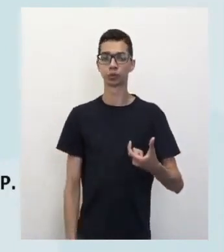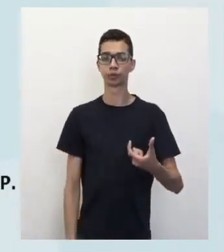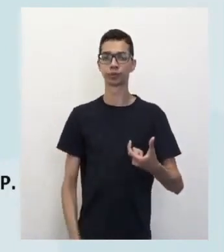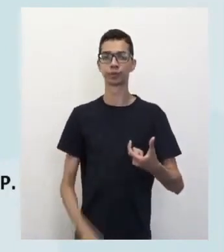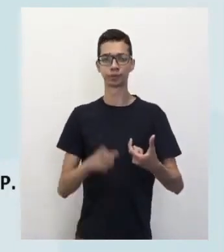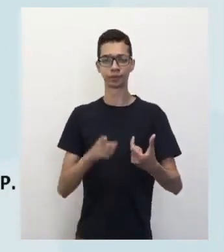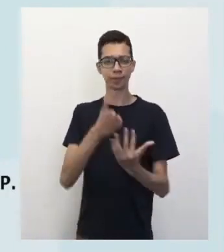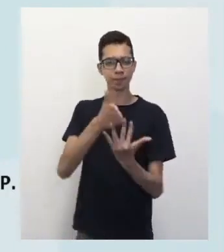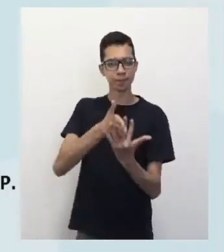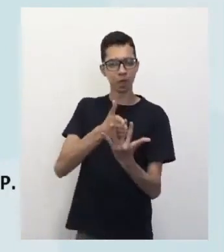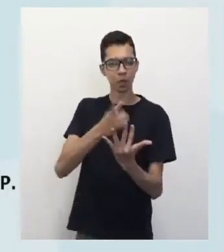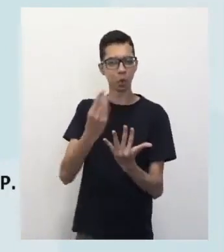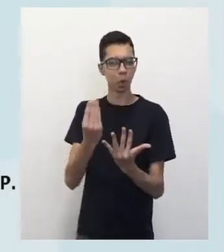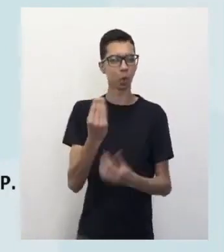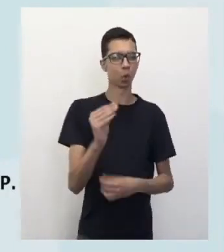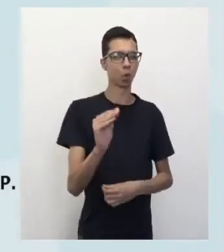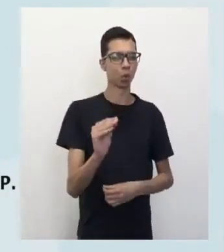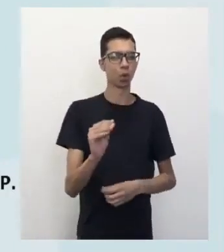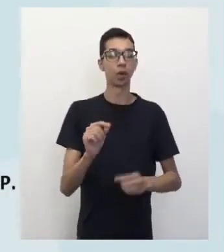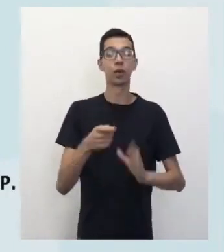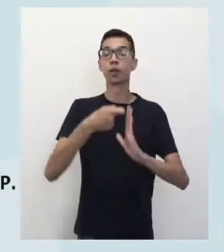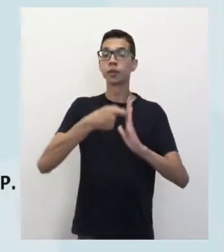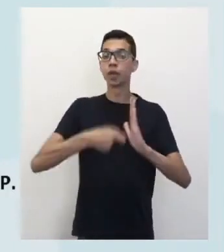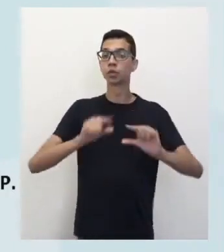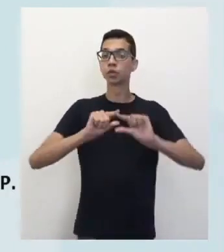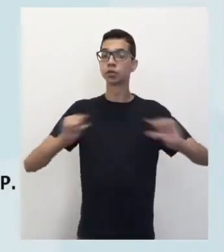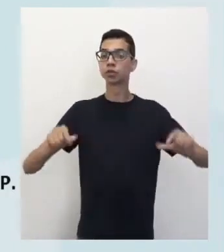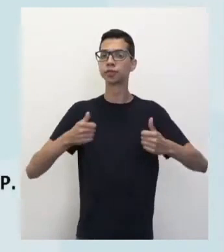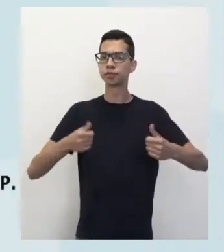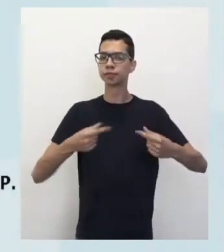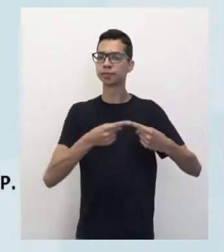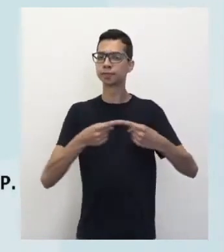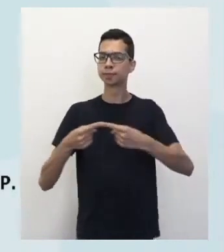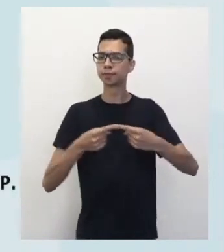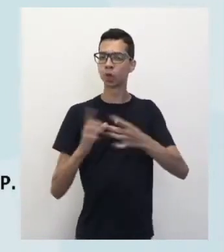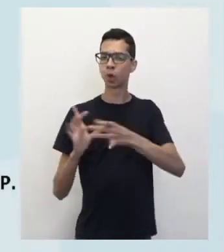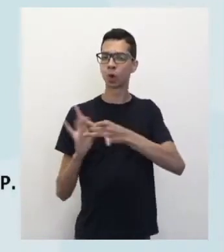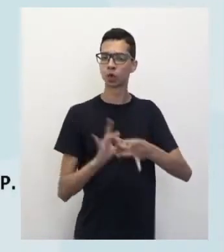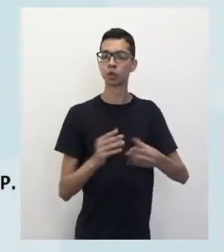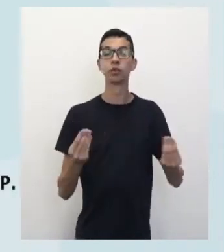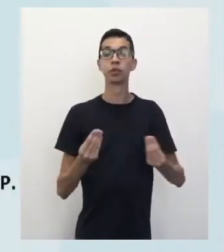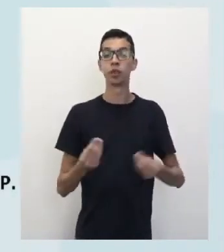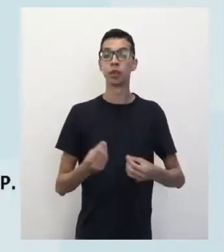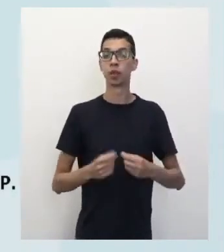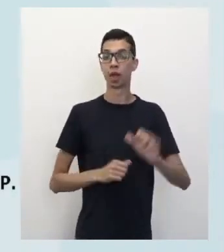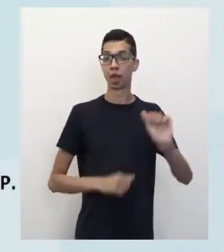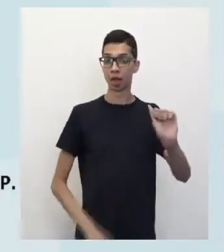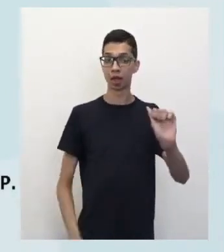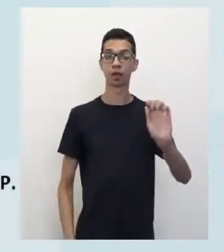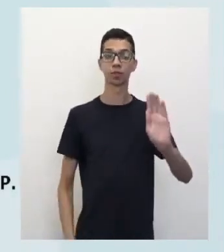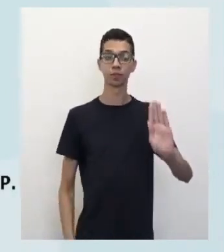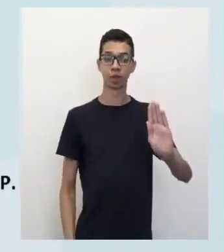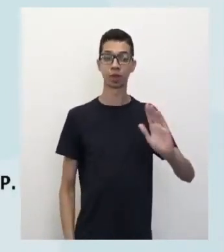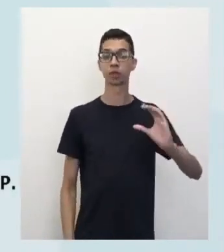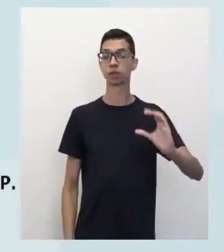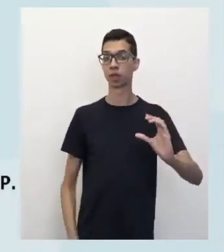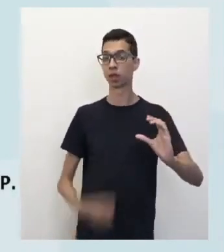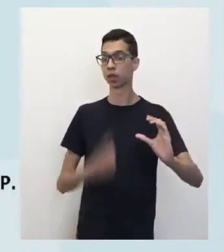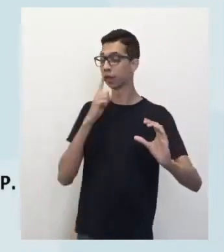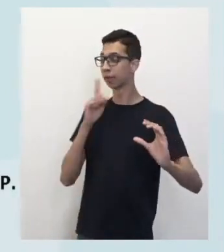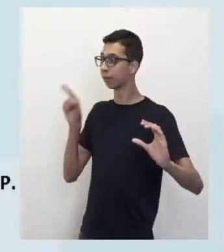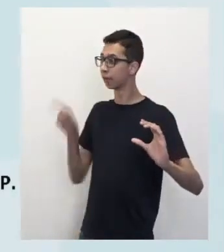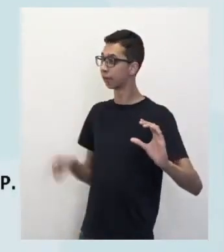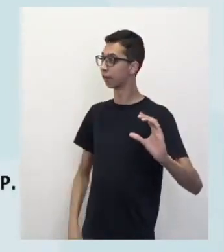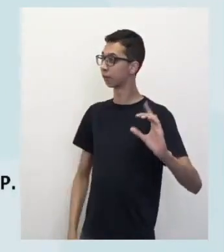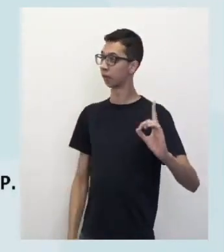nesse meio termo aí, para ficar um texto, uma frase com sentido? A fim de, caso, pois ou